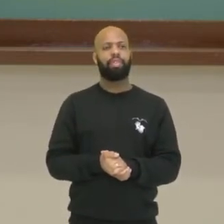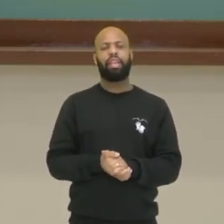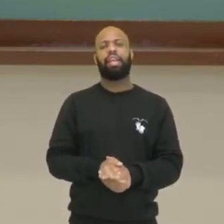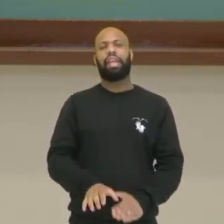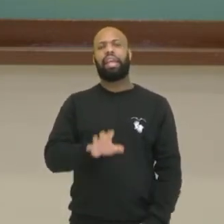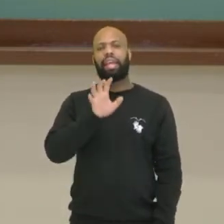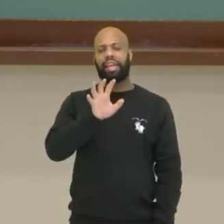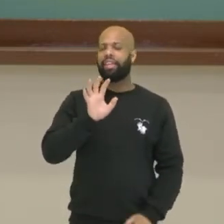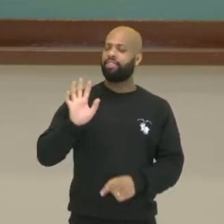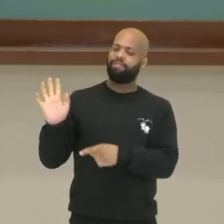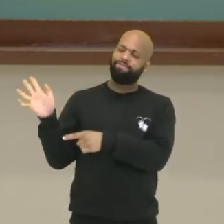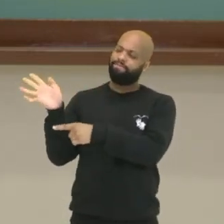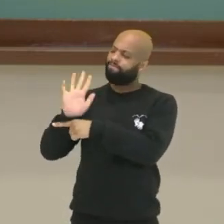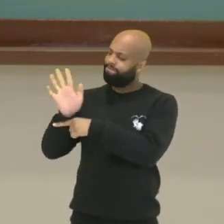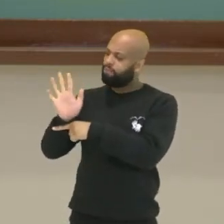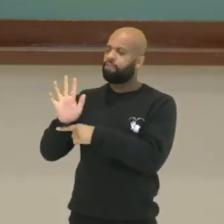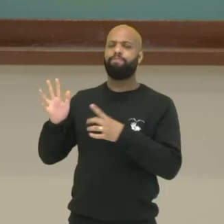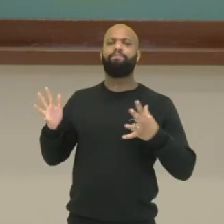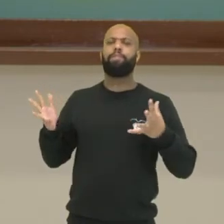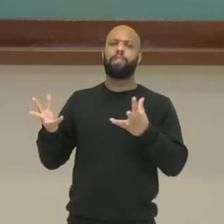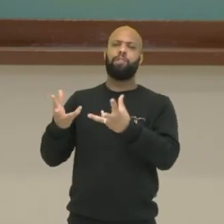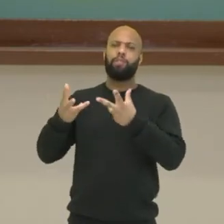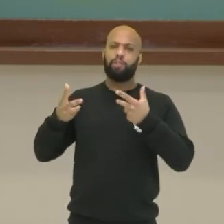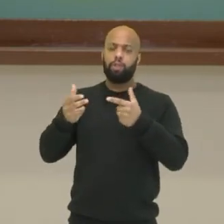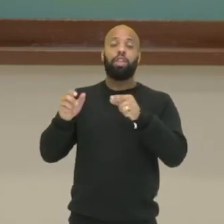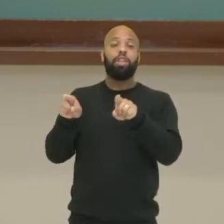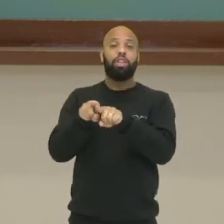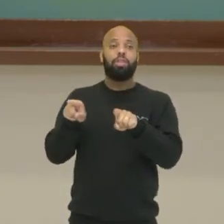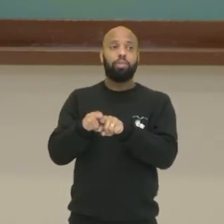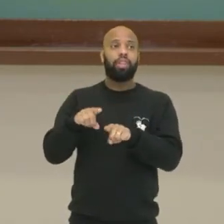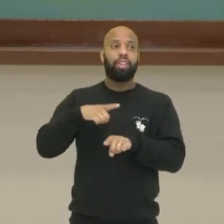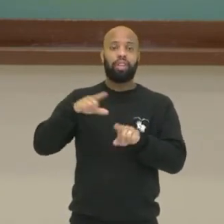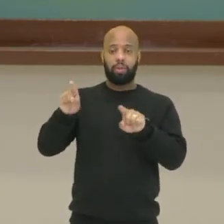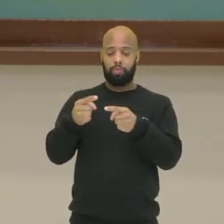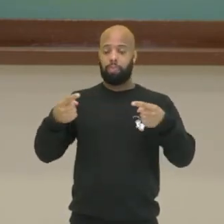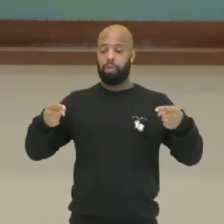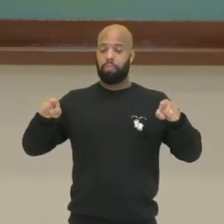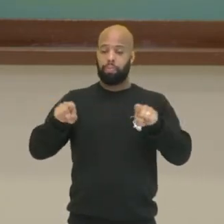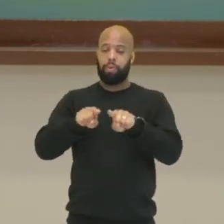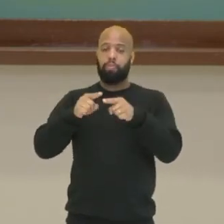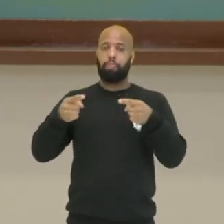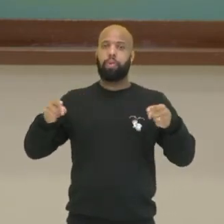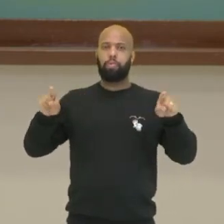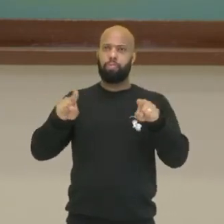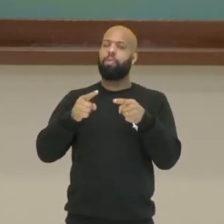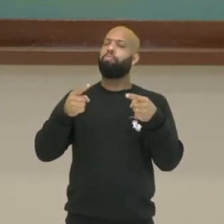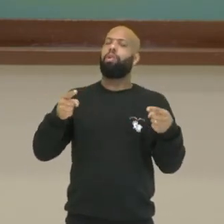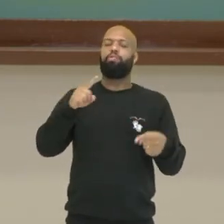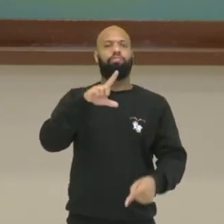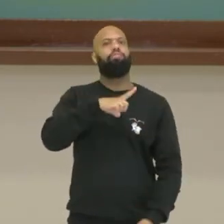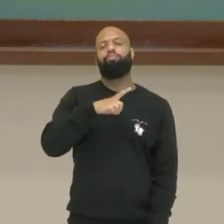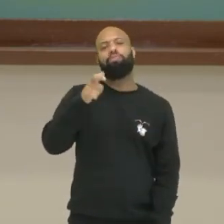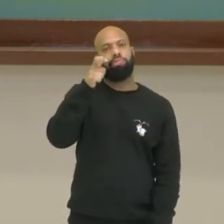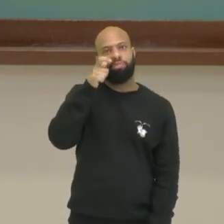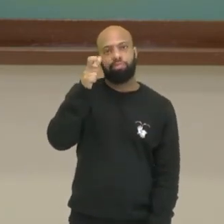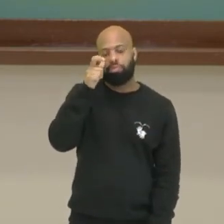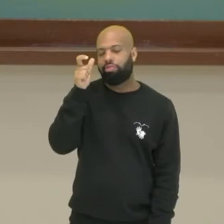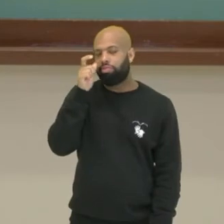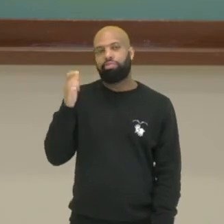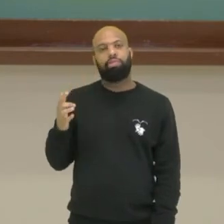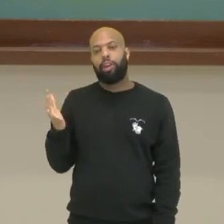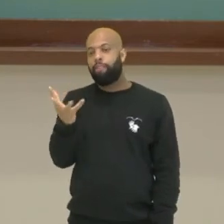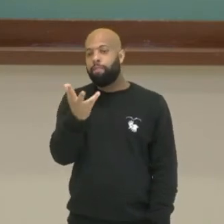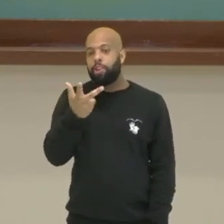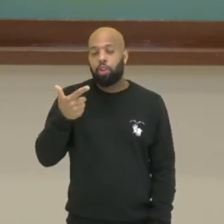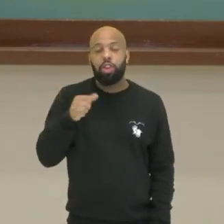Fantasma da Ópera é sensacional e a trilha sonora é imperdível, é maravilhosa. Para